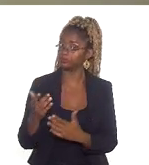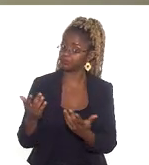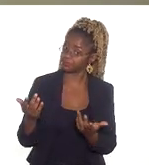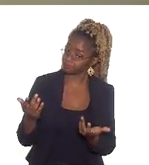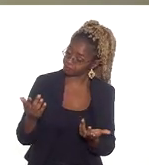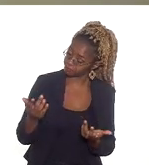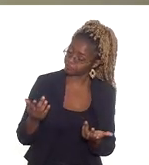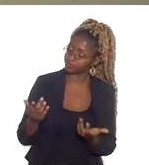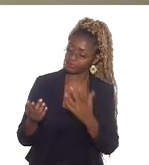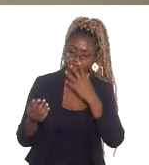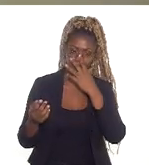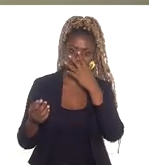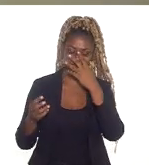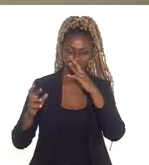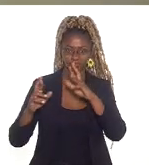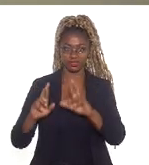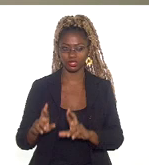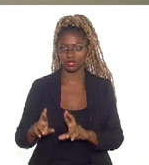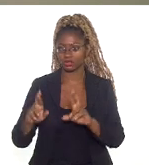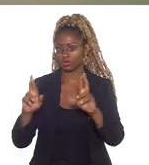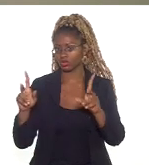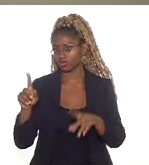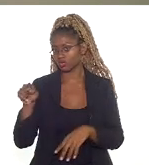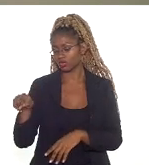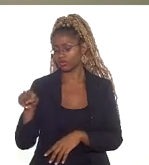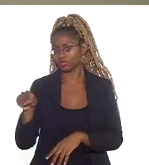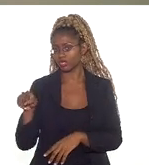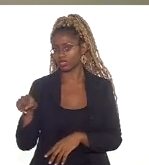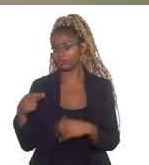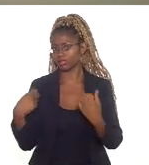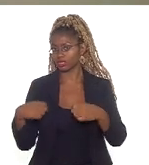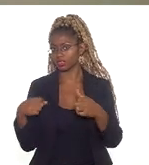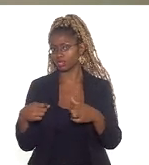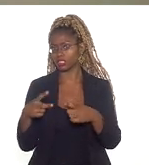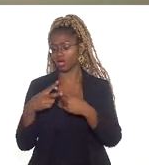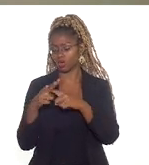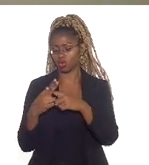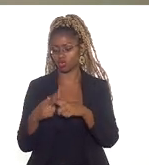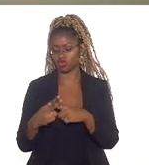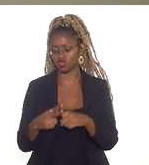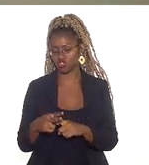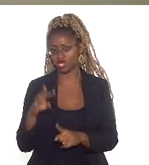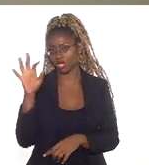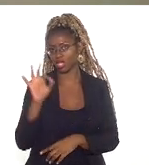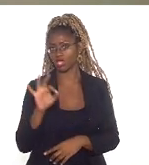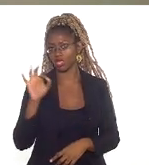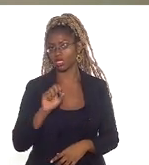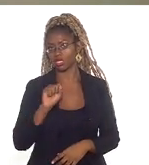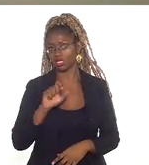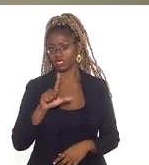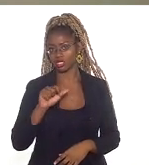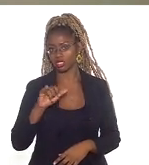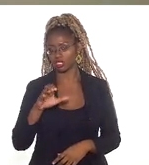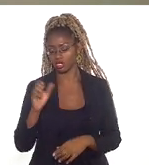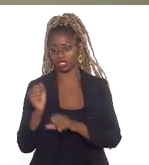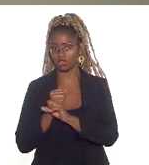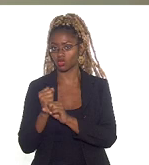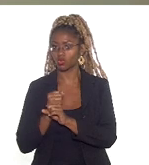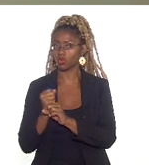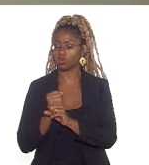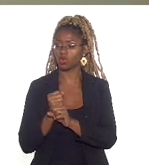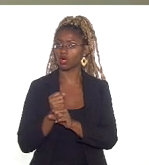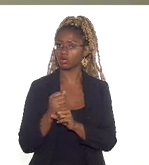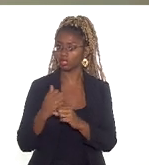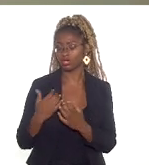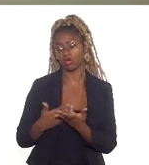Se não cumpriram, a diferença, eles corrigem pela taxa Selic anual, né, e passa